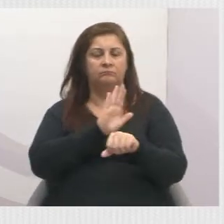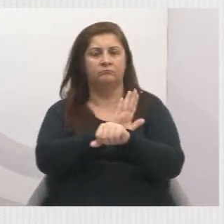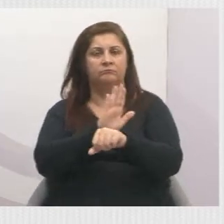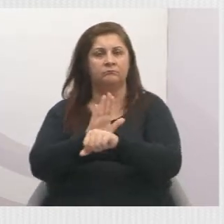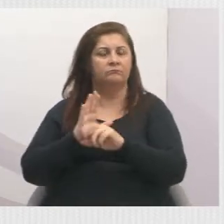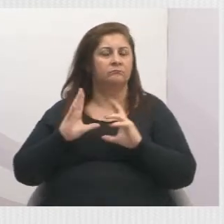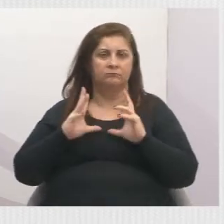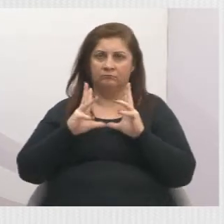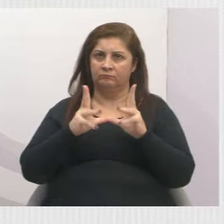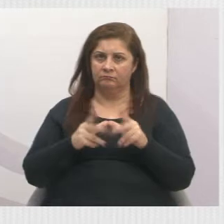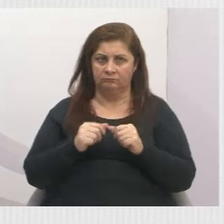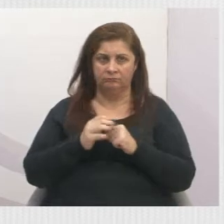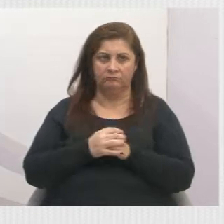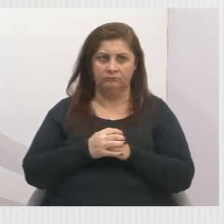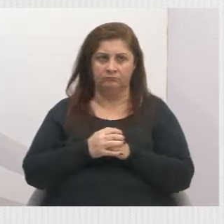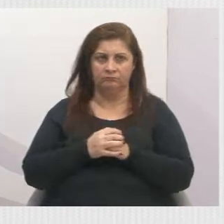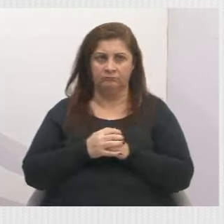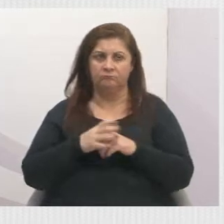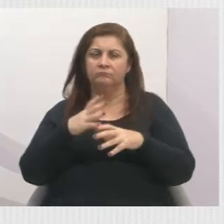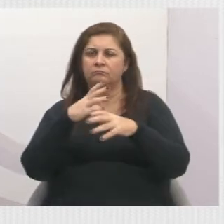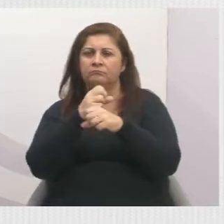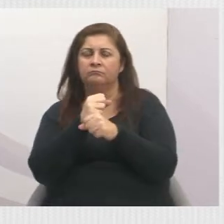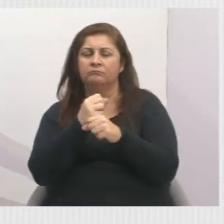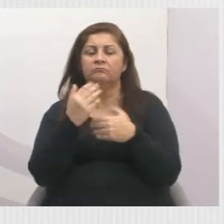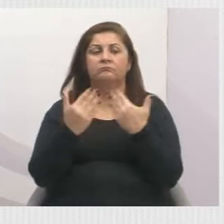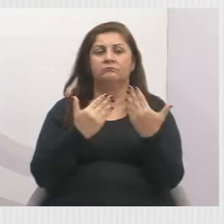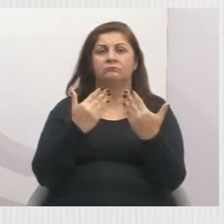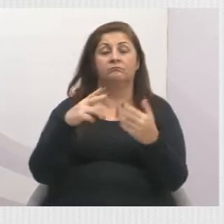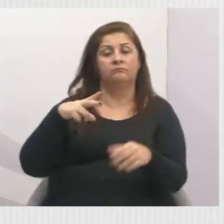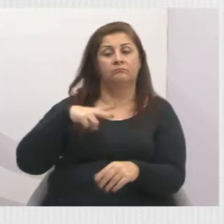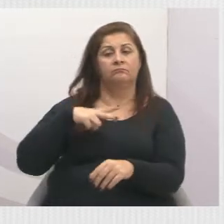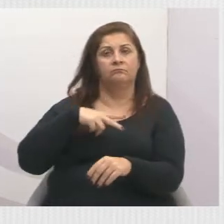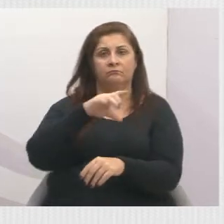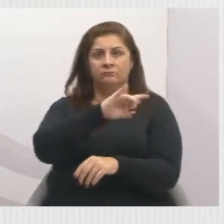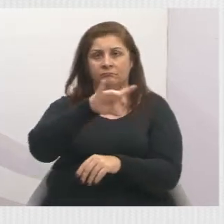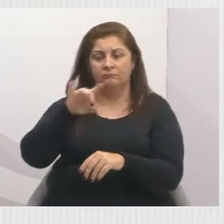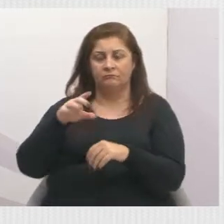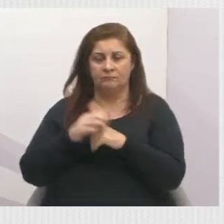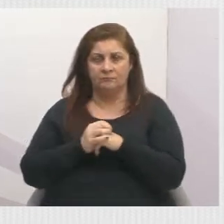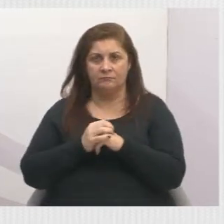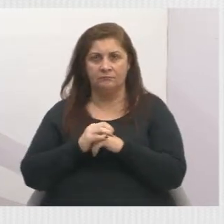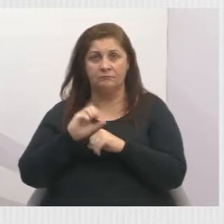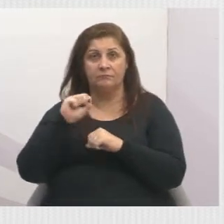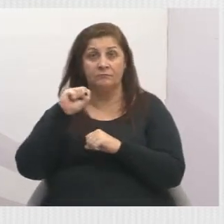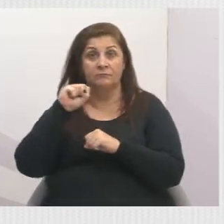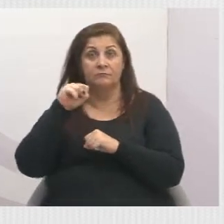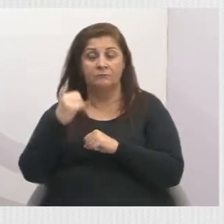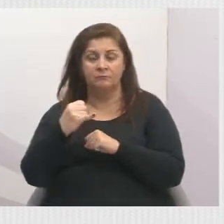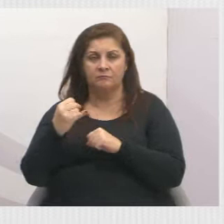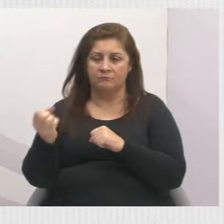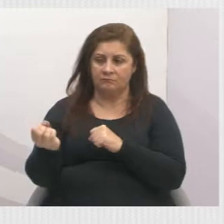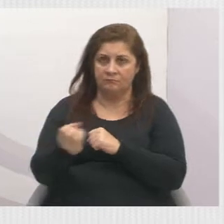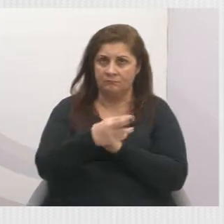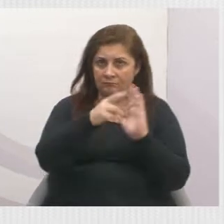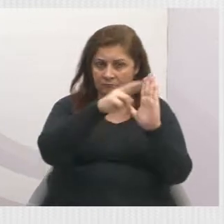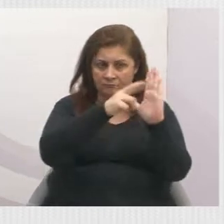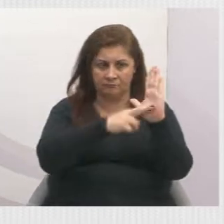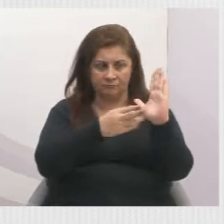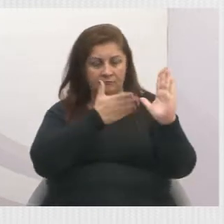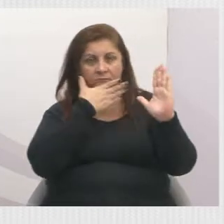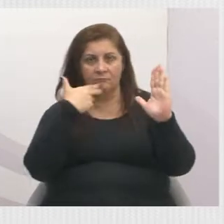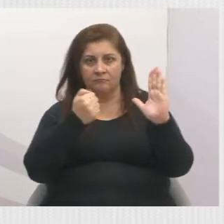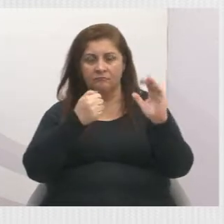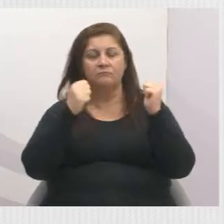os servidores e fará o cálculo da sua situação pessoal. Se o enquadramento nas novas regras for mais benéfico,